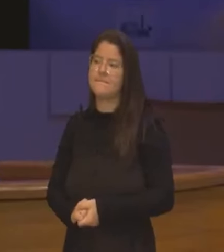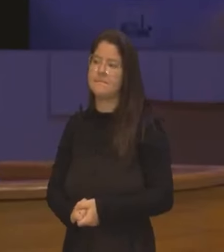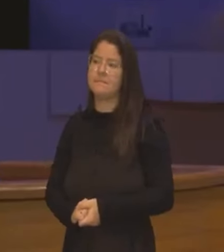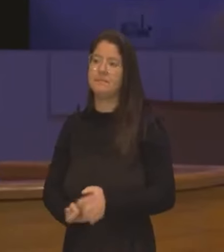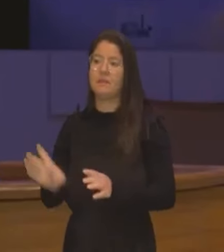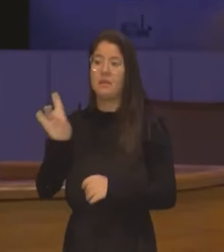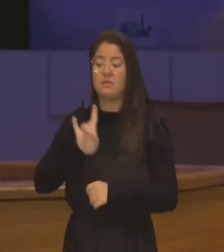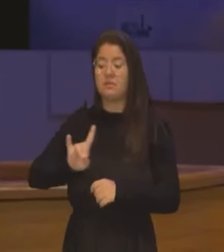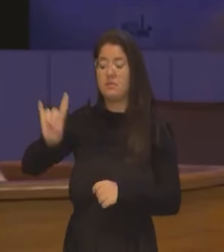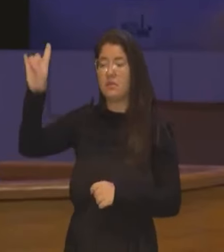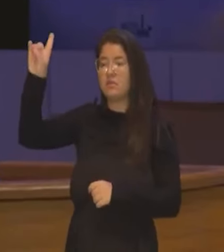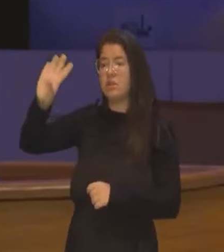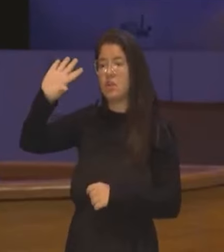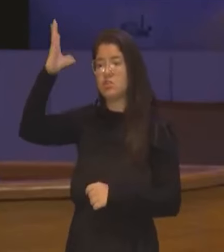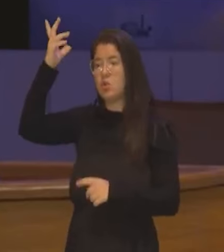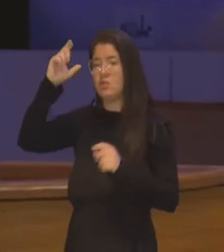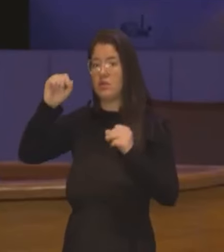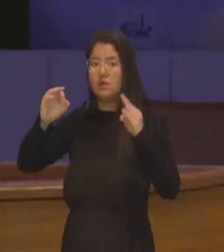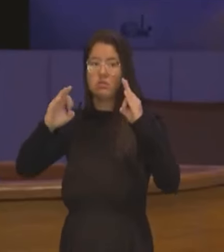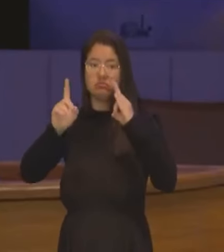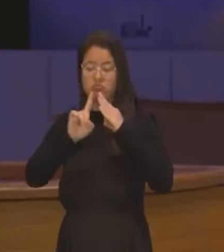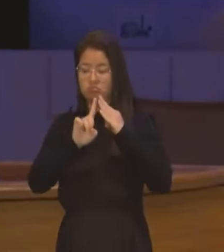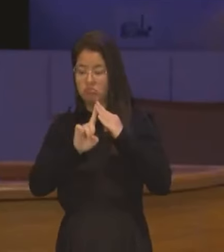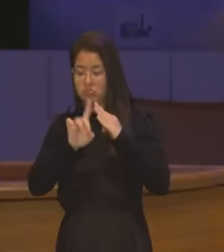E Deus decide se retirar,